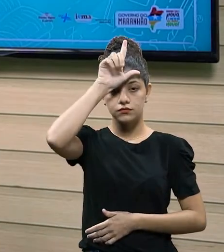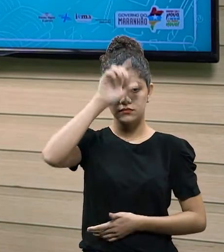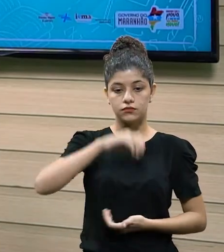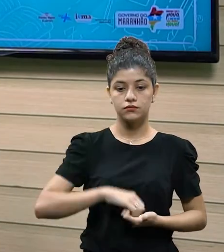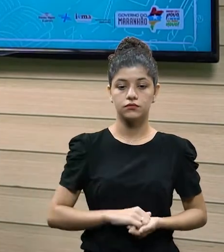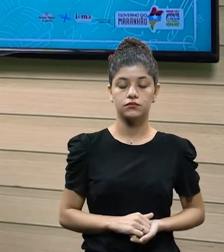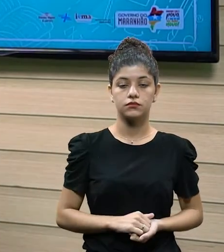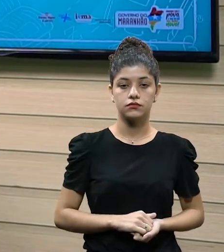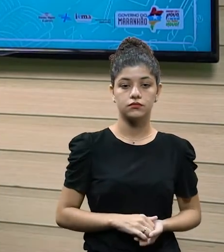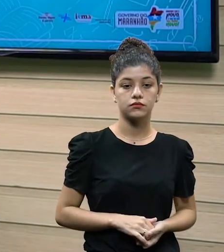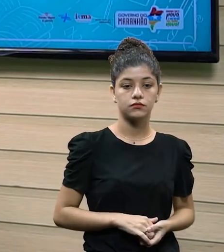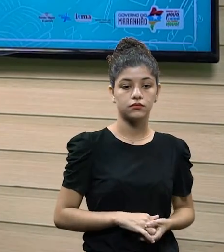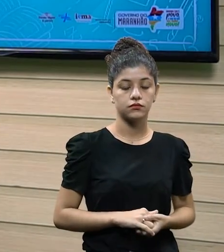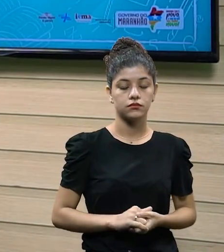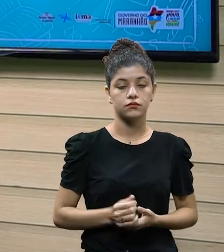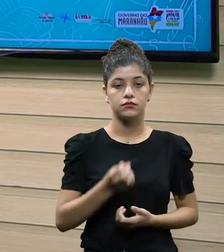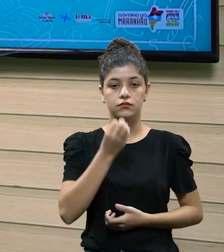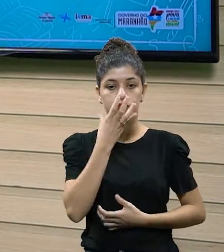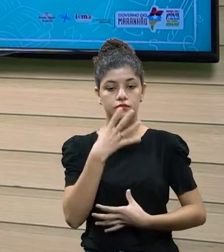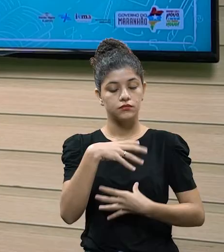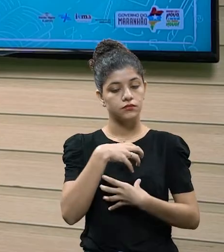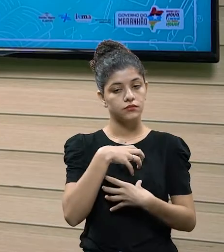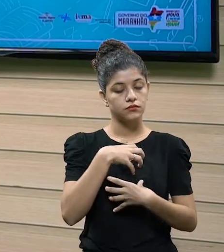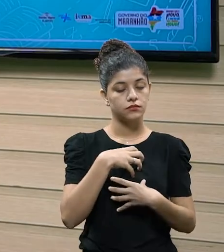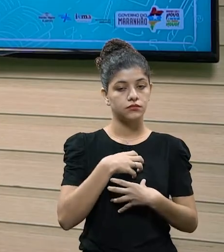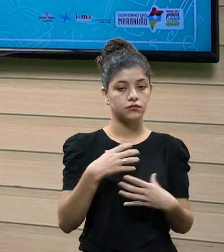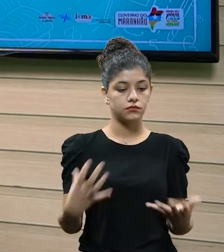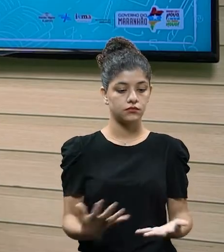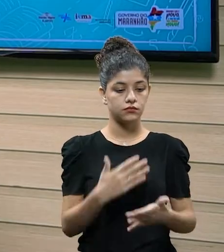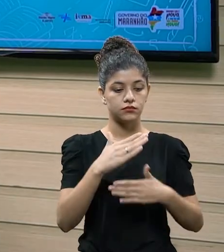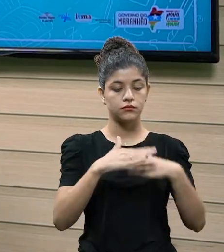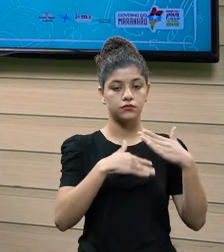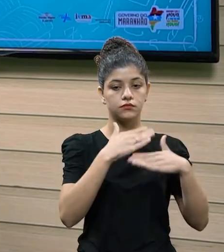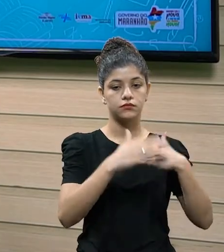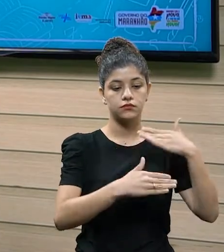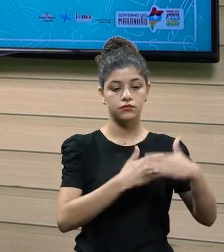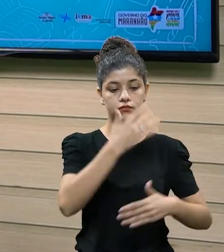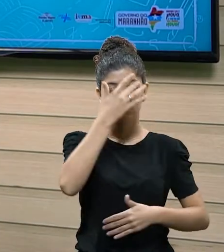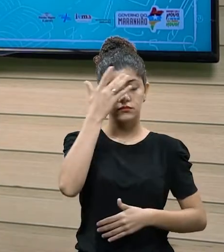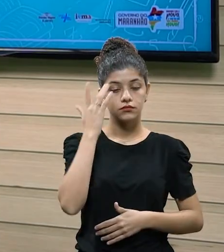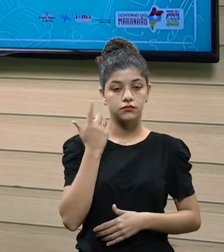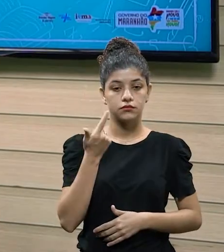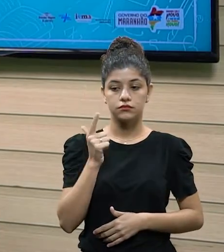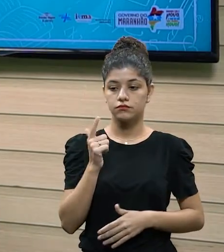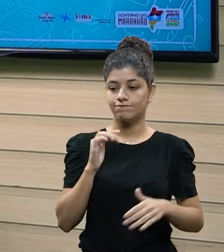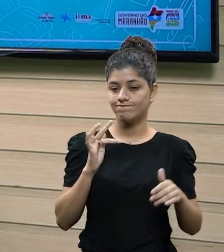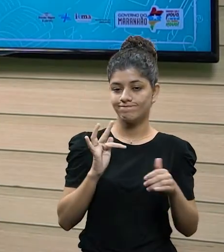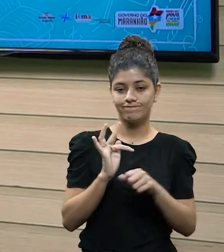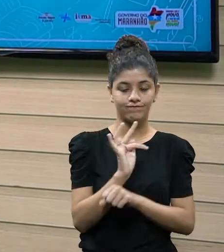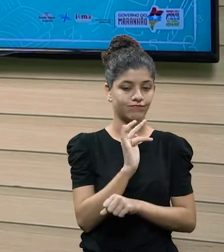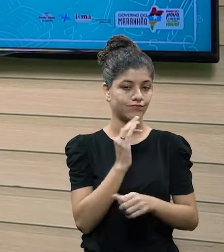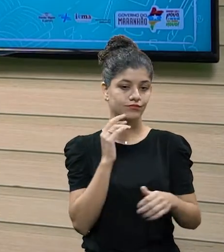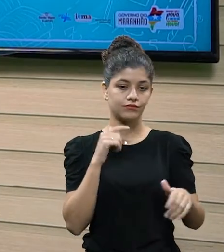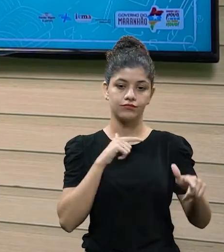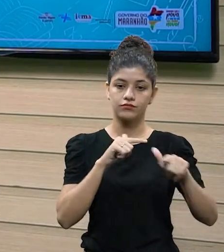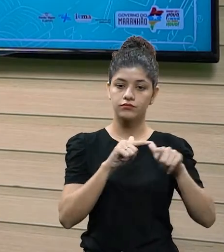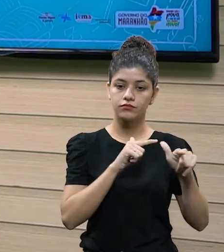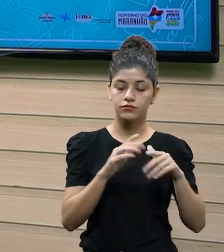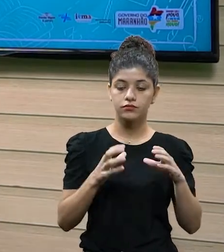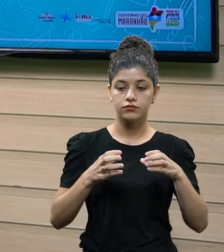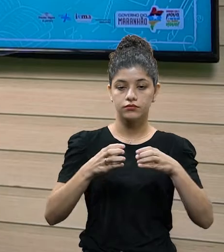pessoas com bom afeto, pessoas com bons sentimentos, pessoas dispostas a crescer, pessoas que não faltam serviços, né?